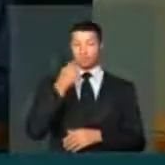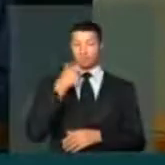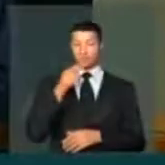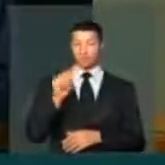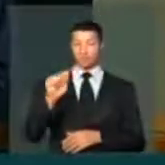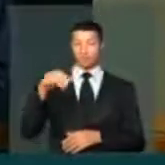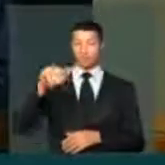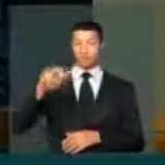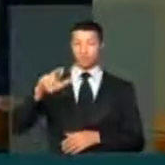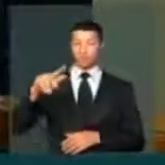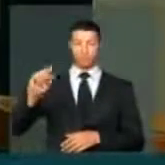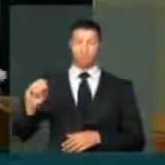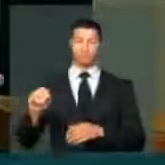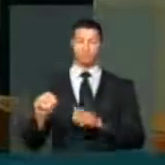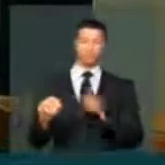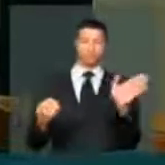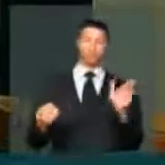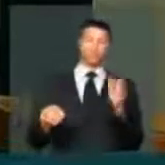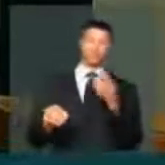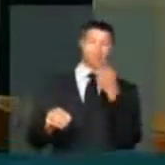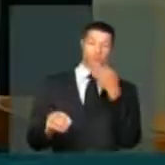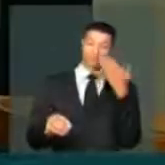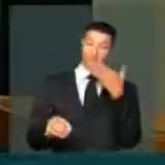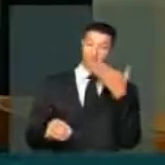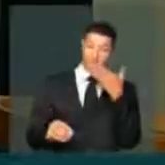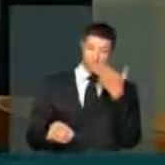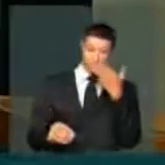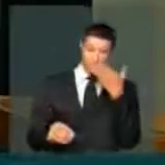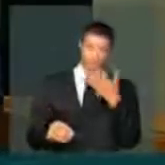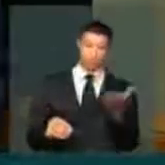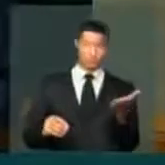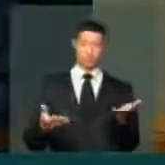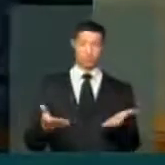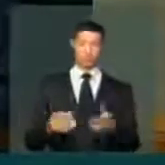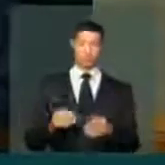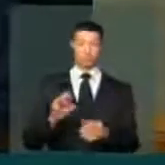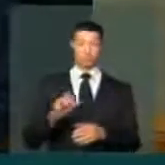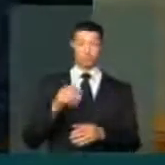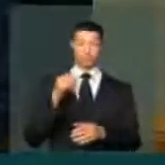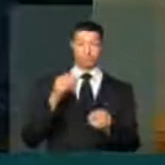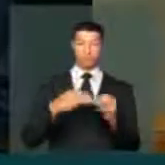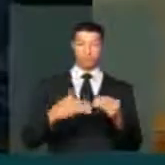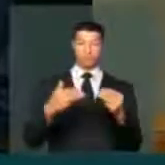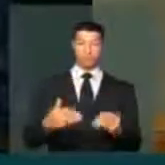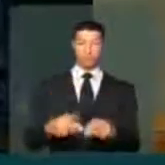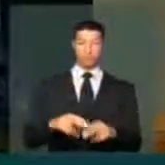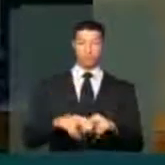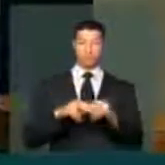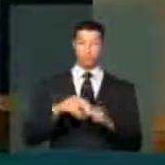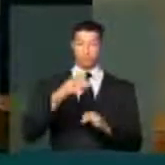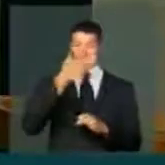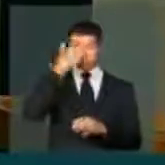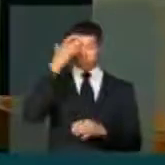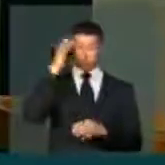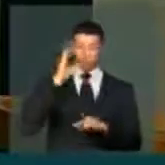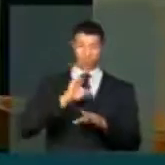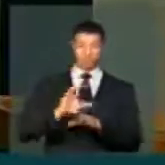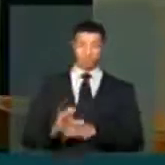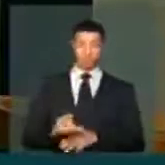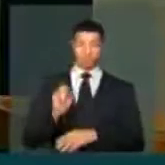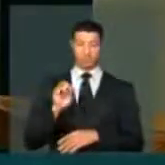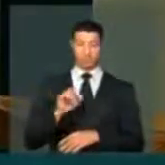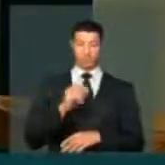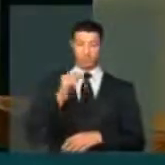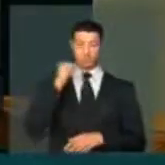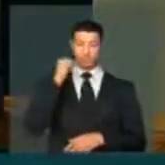amargo, e a presidente dizendo que não, que o remédio amargo só seria ministrado pelo candidato da oposição,